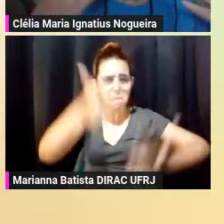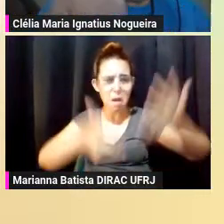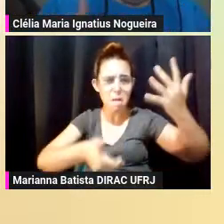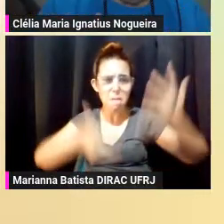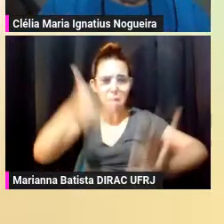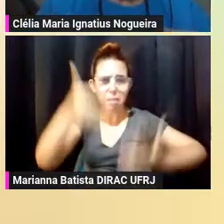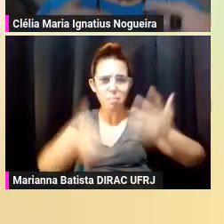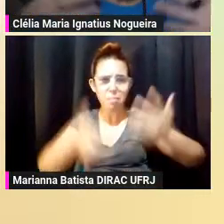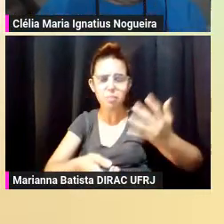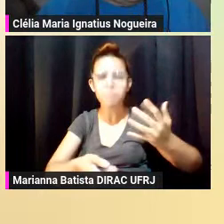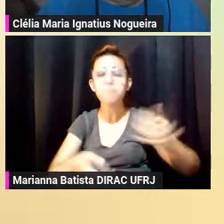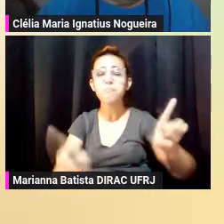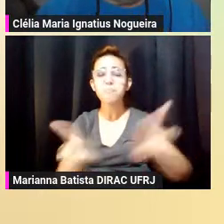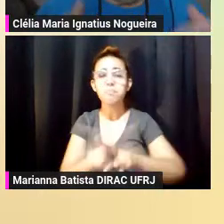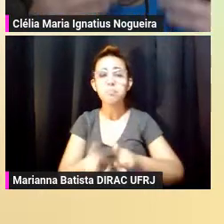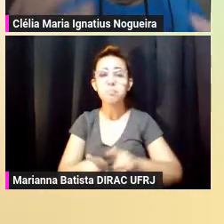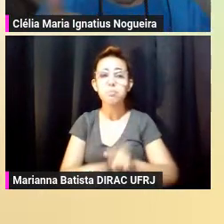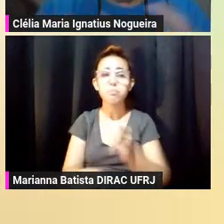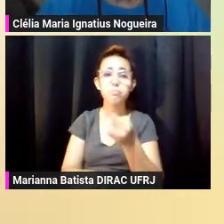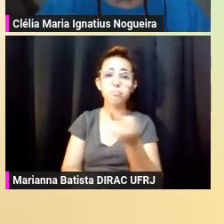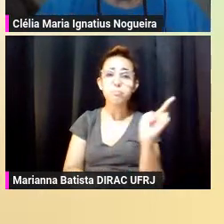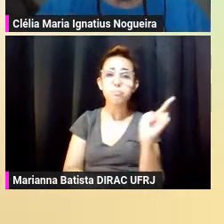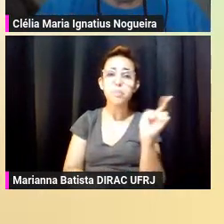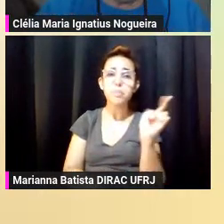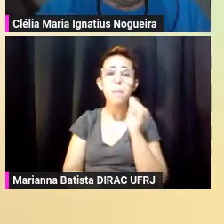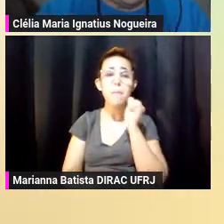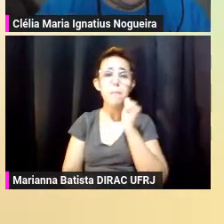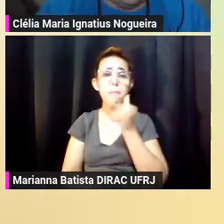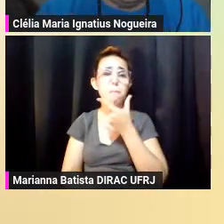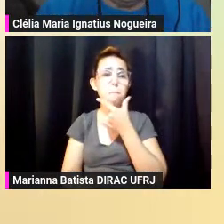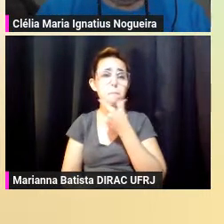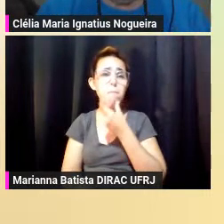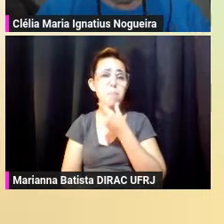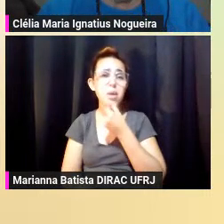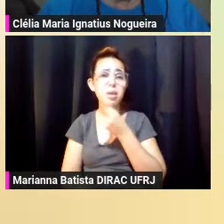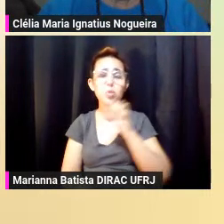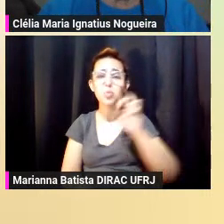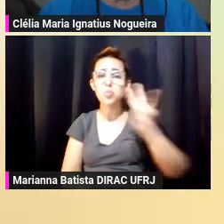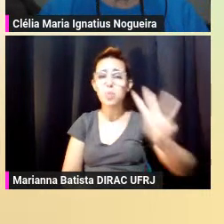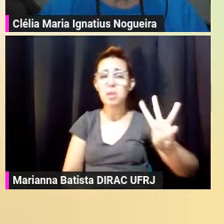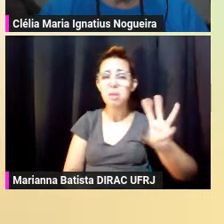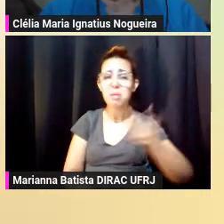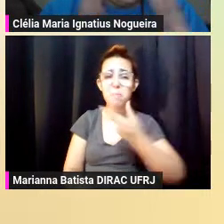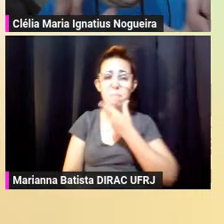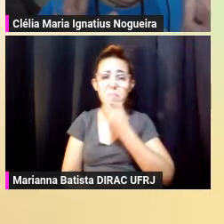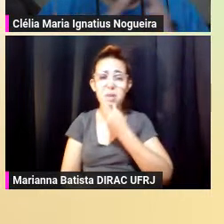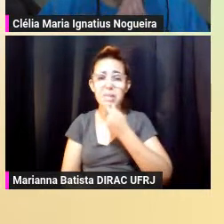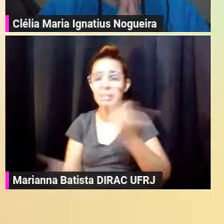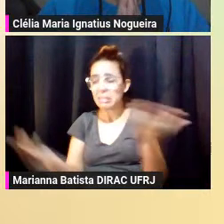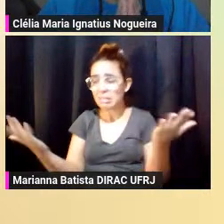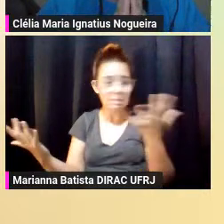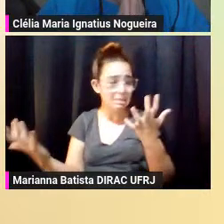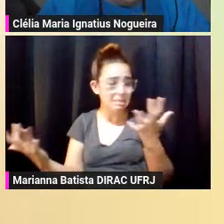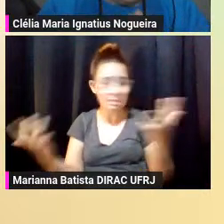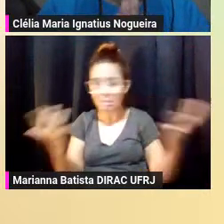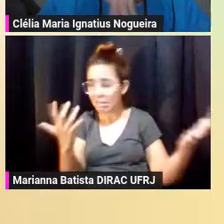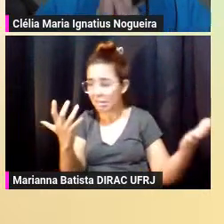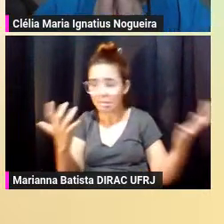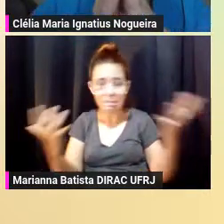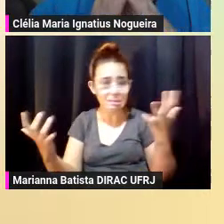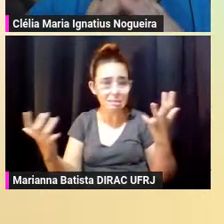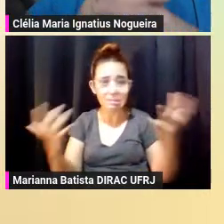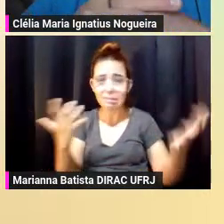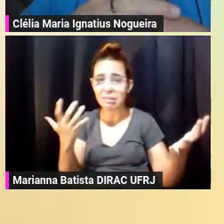os 3 meninos, e assim foi. Pode passar o slide, por favor. Então, como é